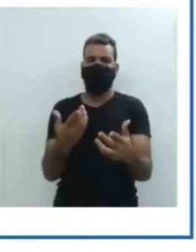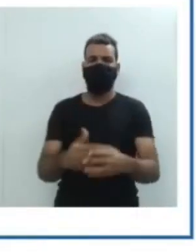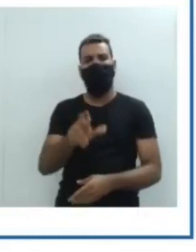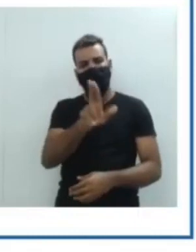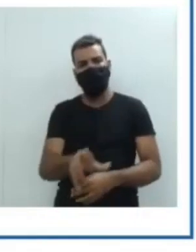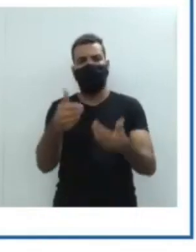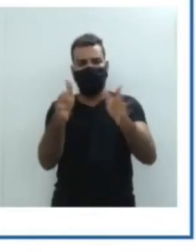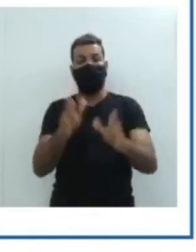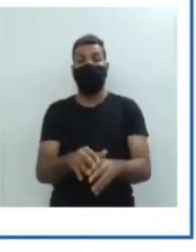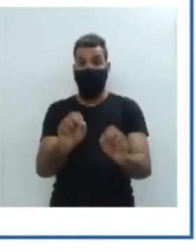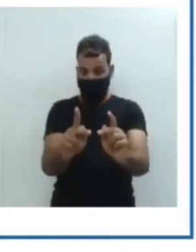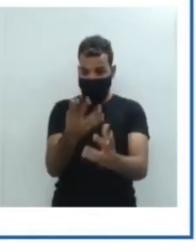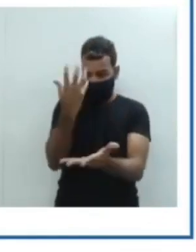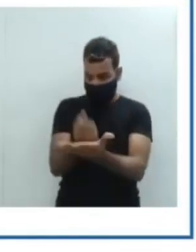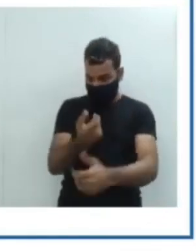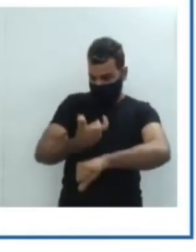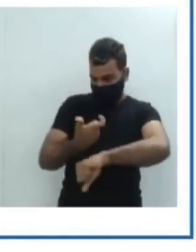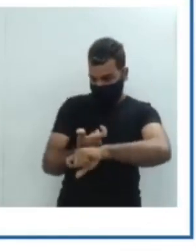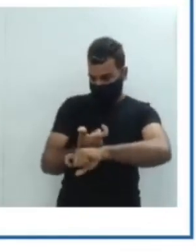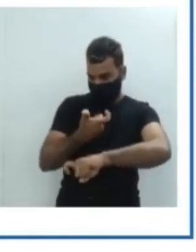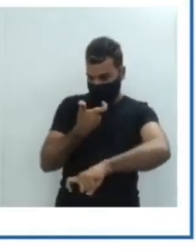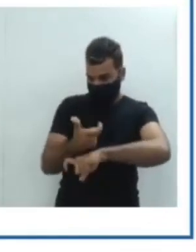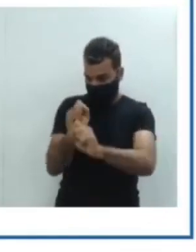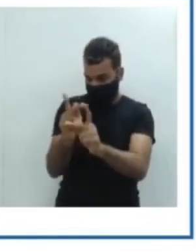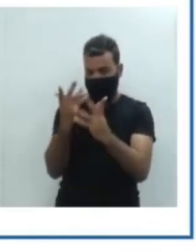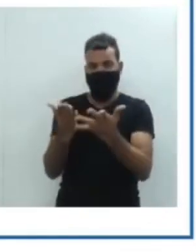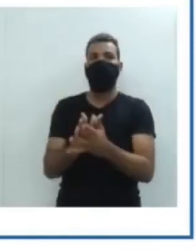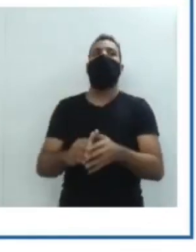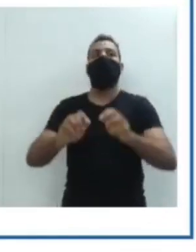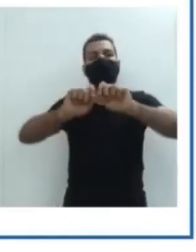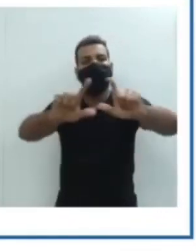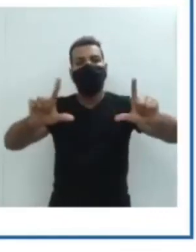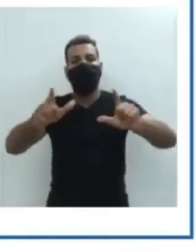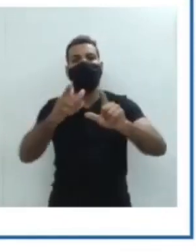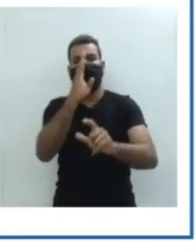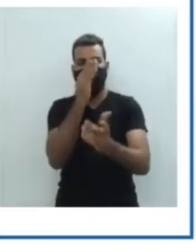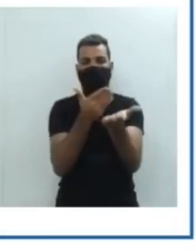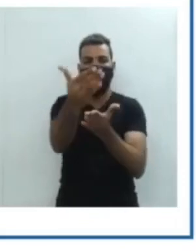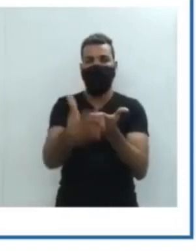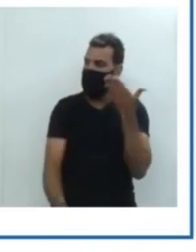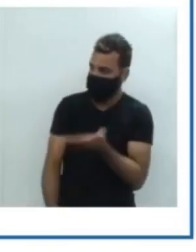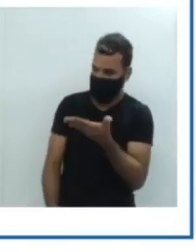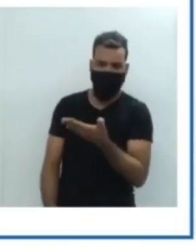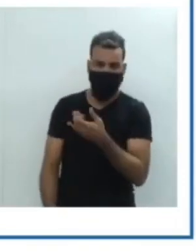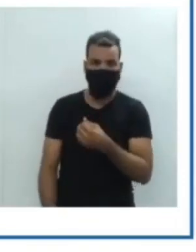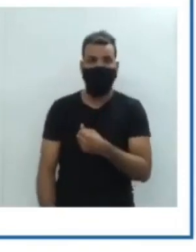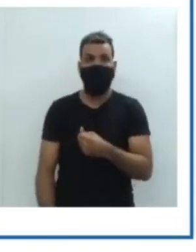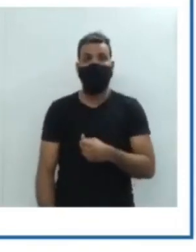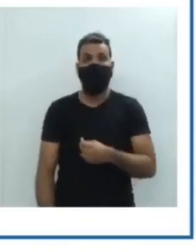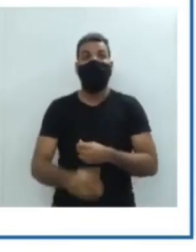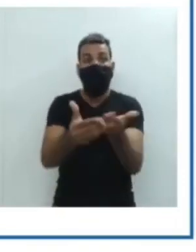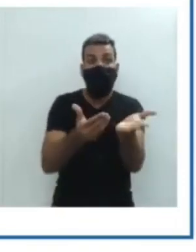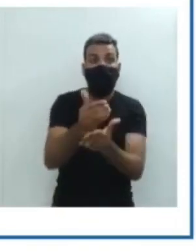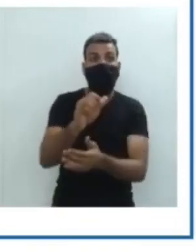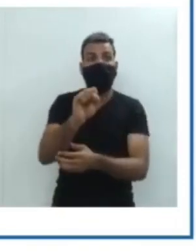feito isso é essa vai ser a tela inicial do nosso servidor champ eu preciso que você starte